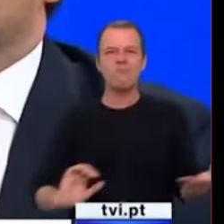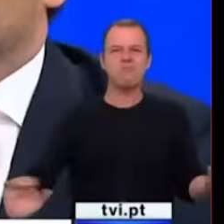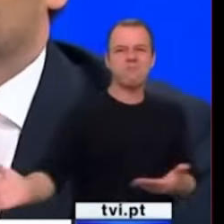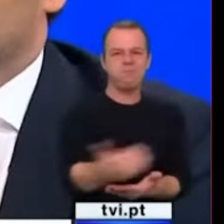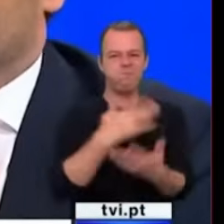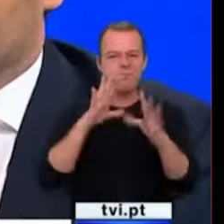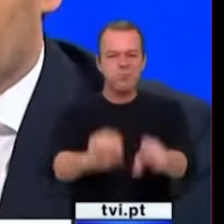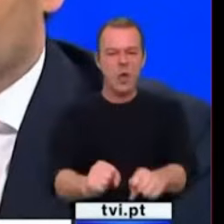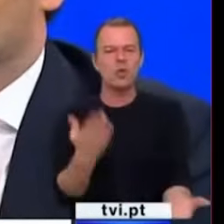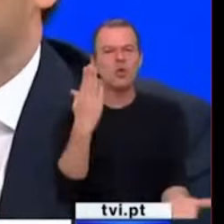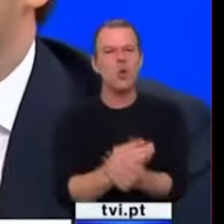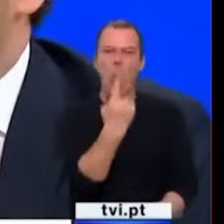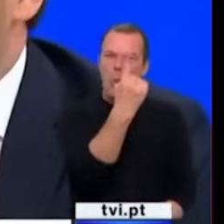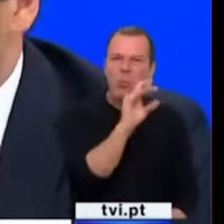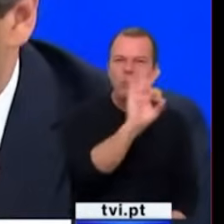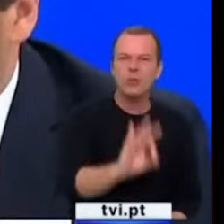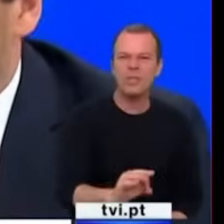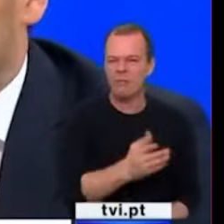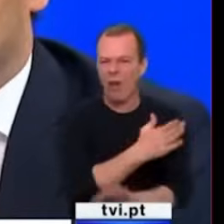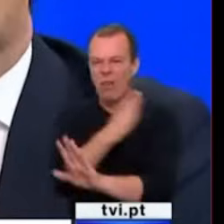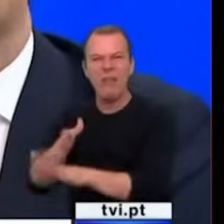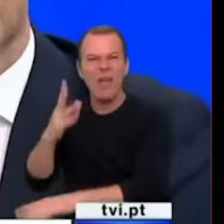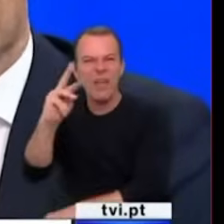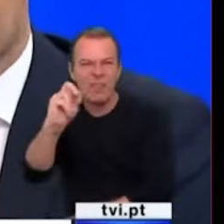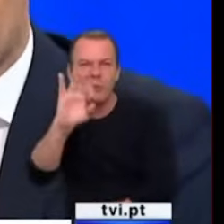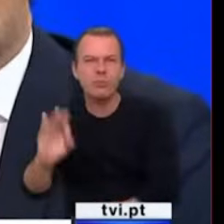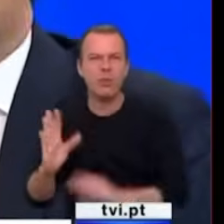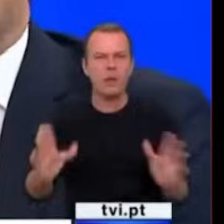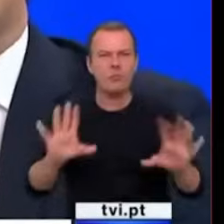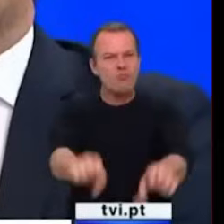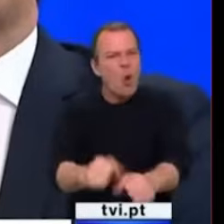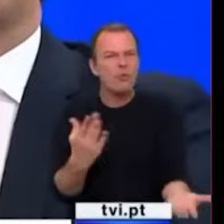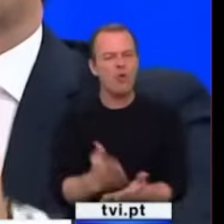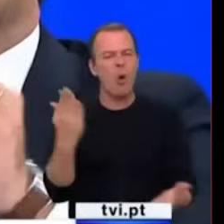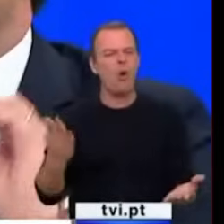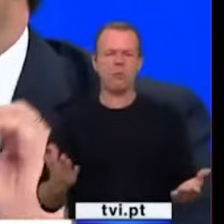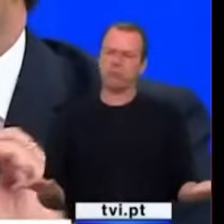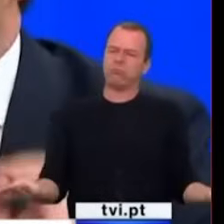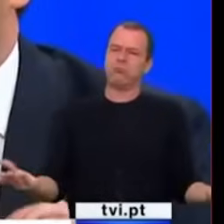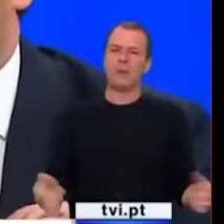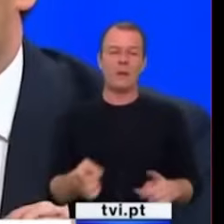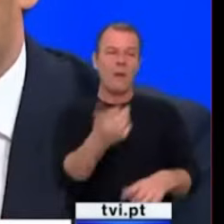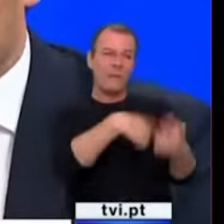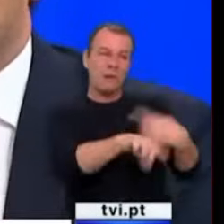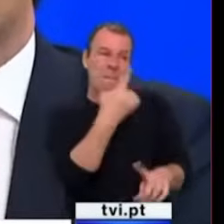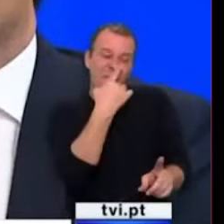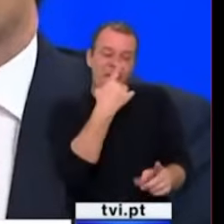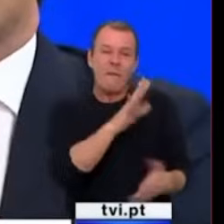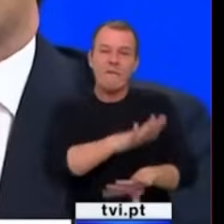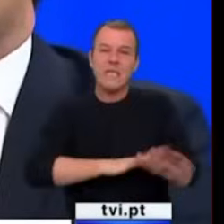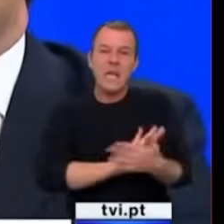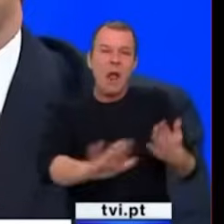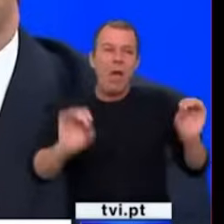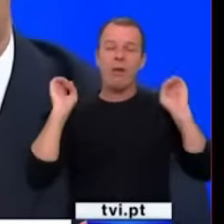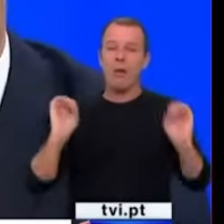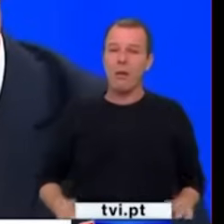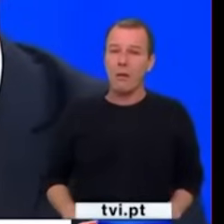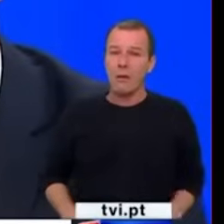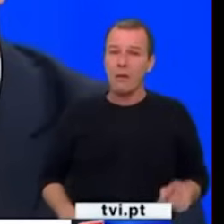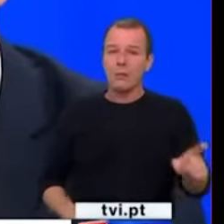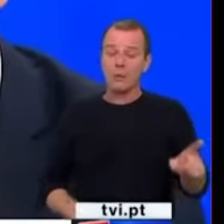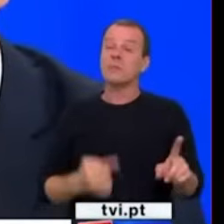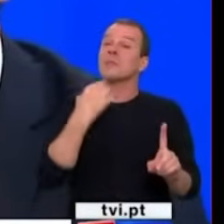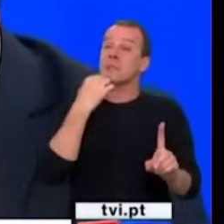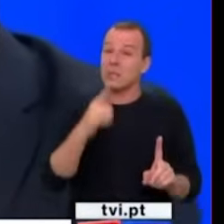e portanto a sua solução masul agora ten O P Santos é que prefere não fazer nada nós dissemos que queremos acelerar